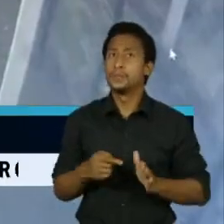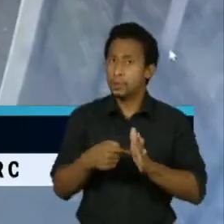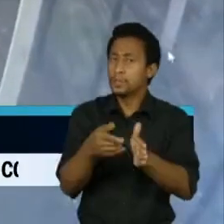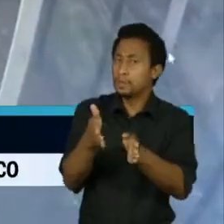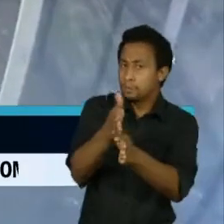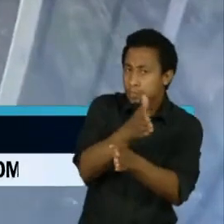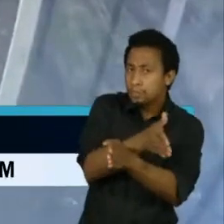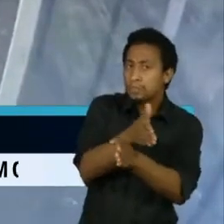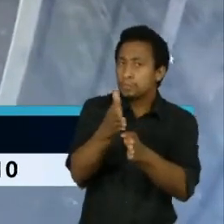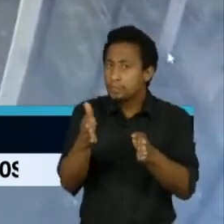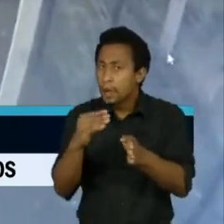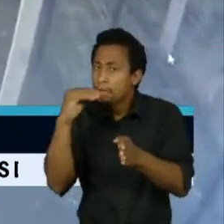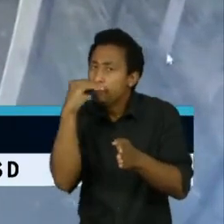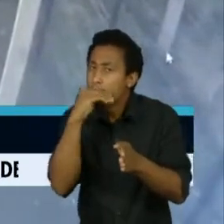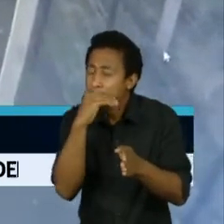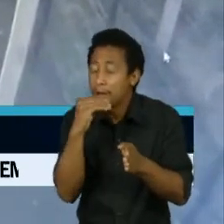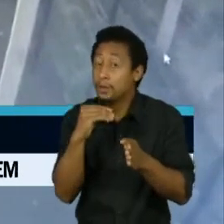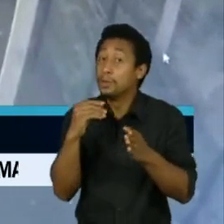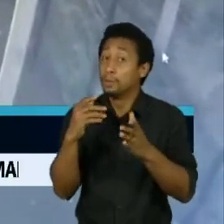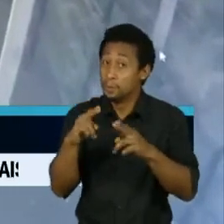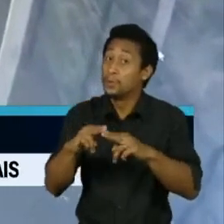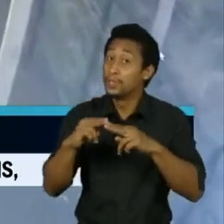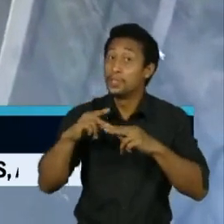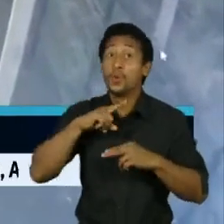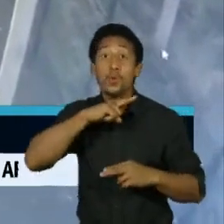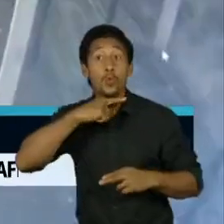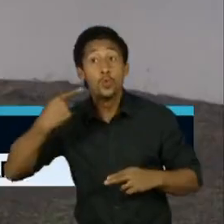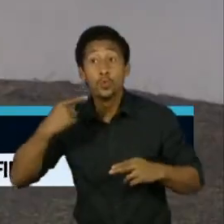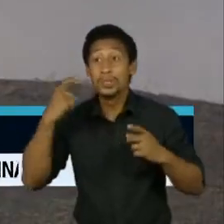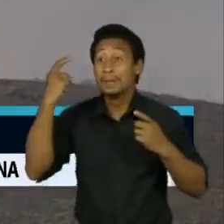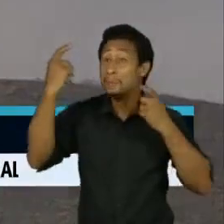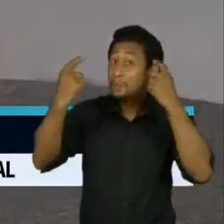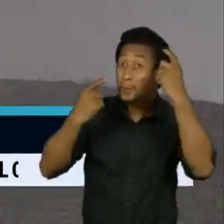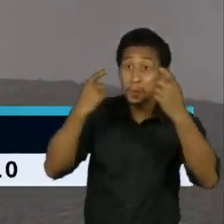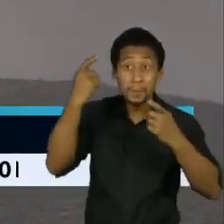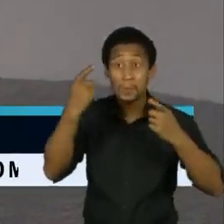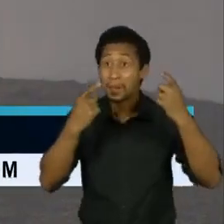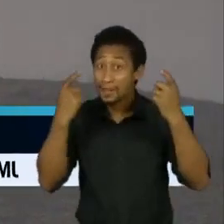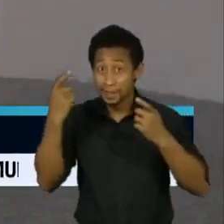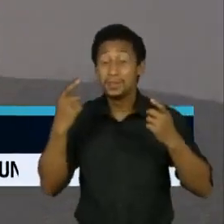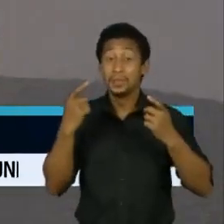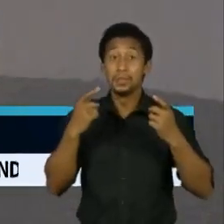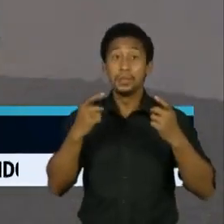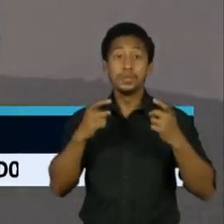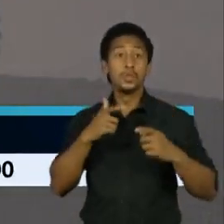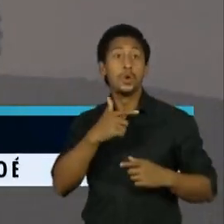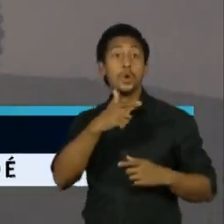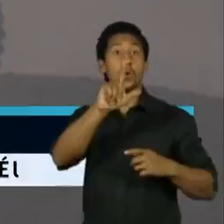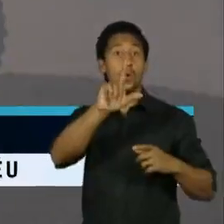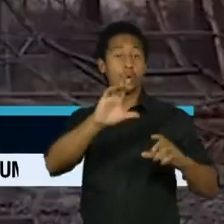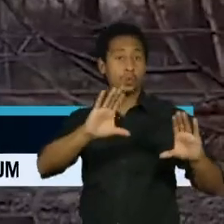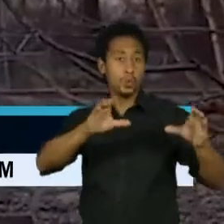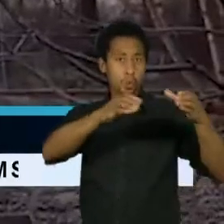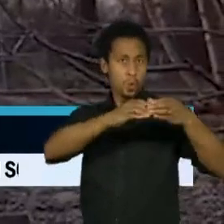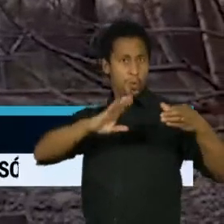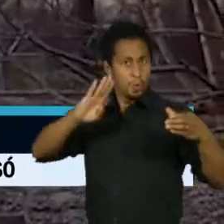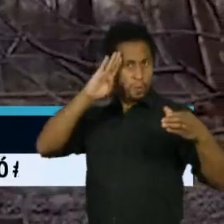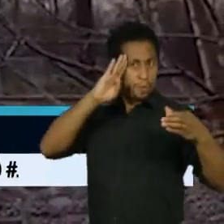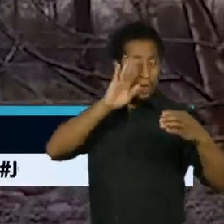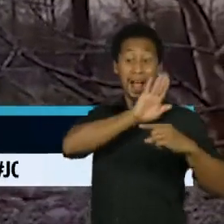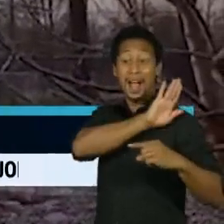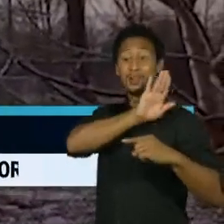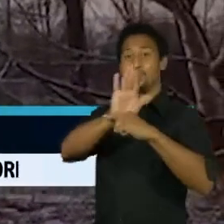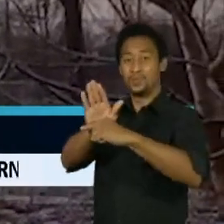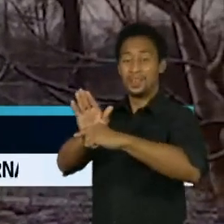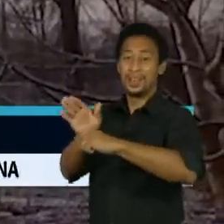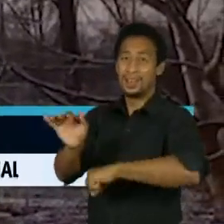fronteira ajuda a entender a preocupação russa com a possibilidade de forças ocidentais atuarem junto a Kiev. Já do lado